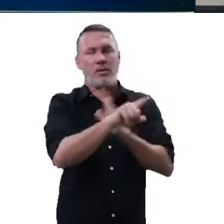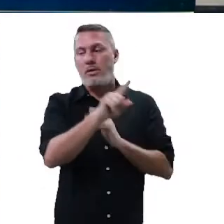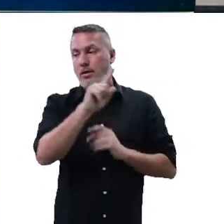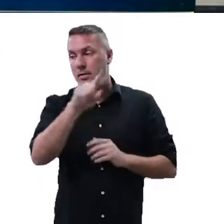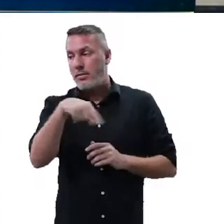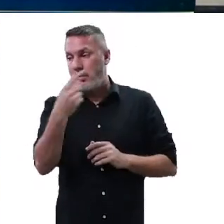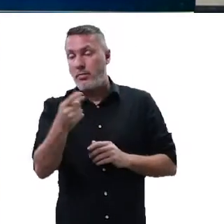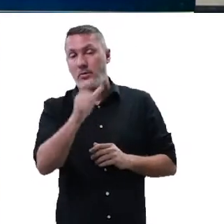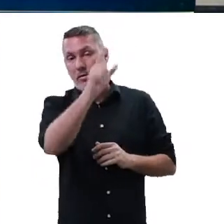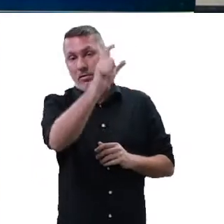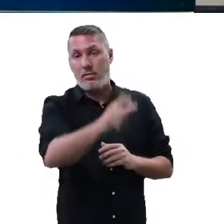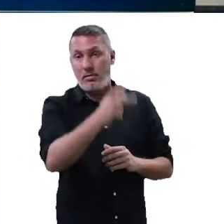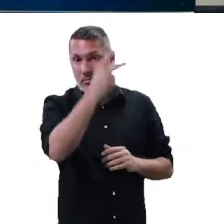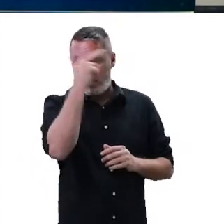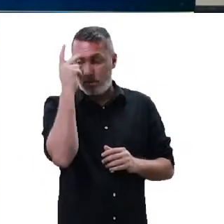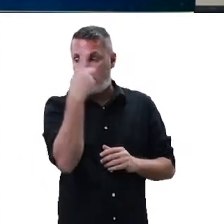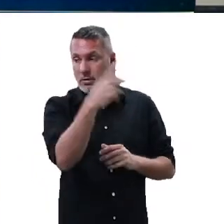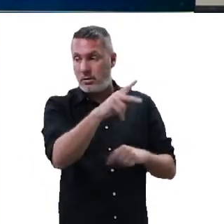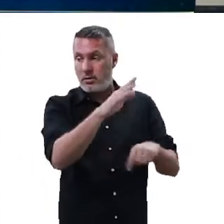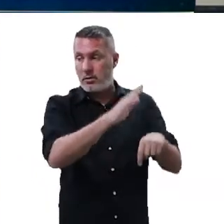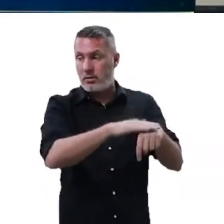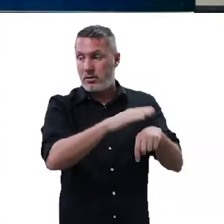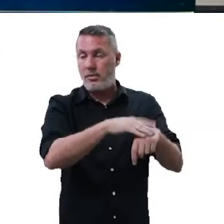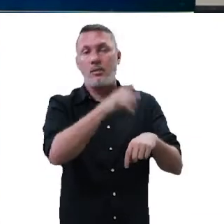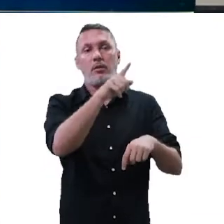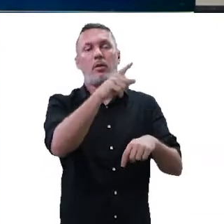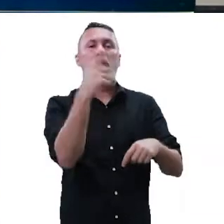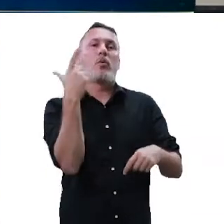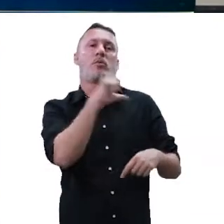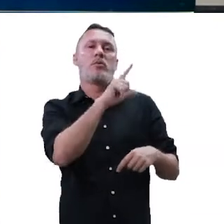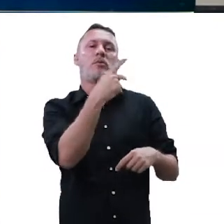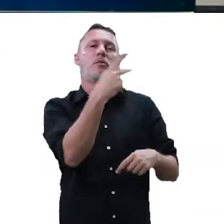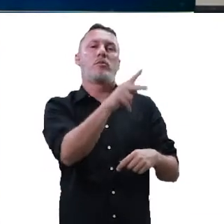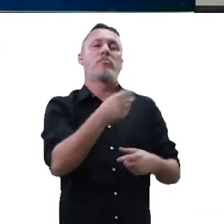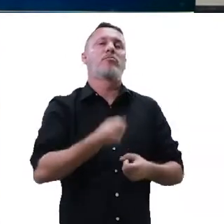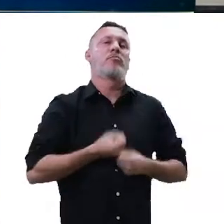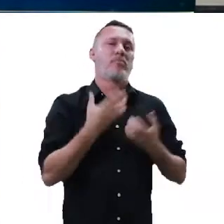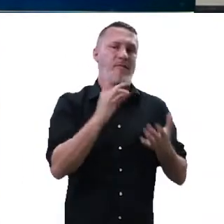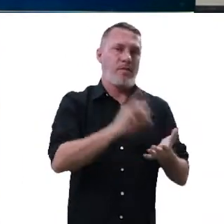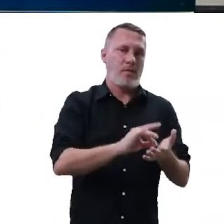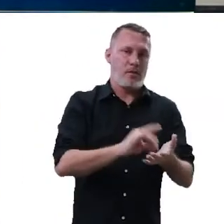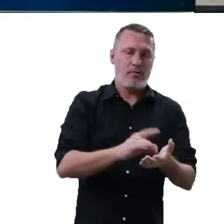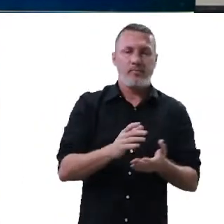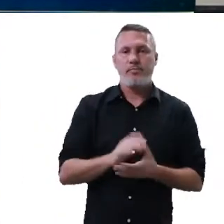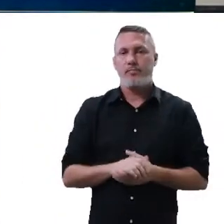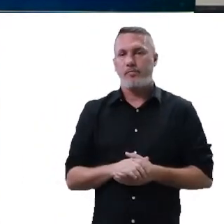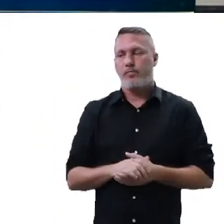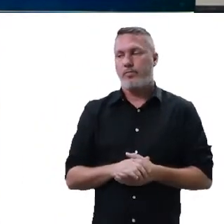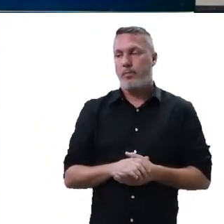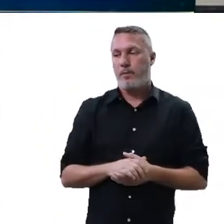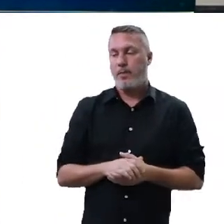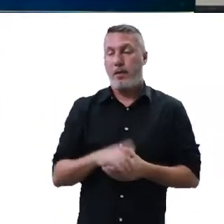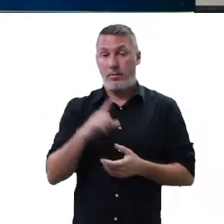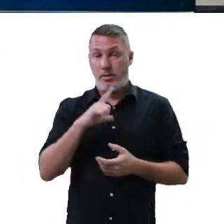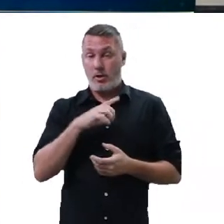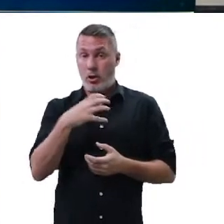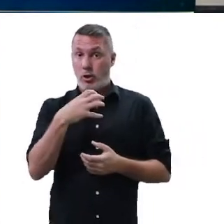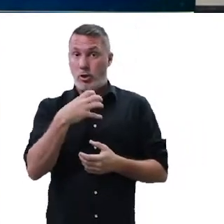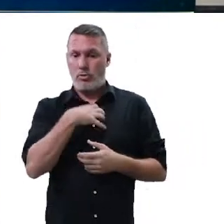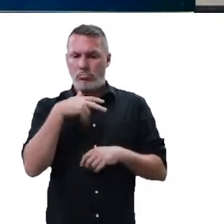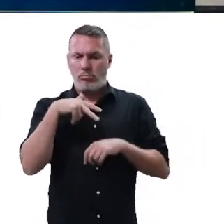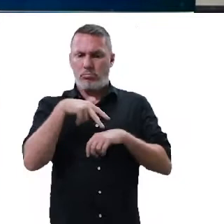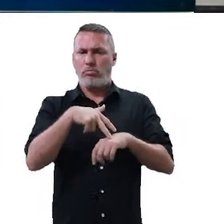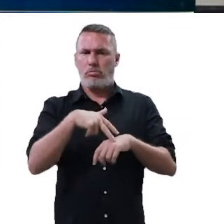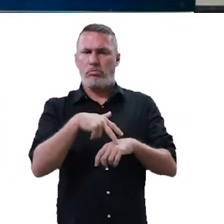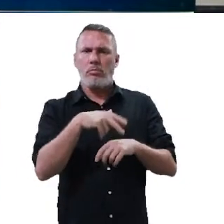e depois fazendo que essa pessoa construa ela mesma a sua própria verdade. E aí essa